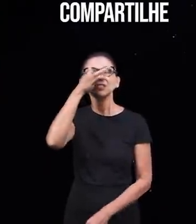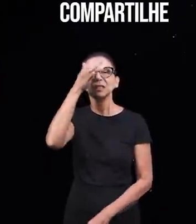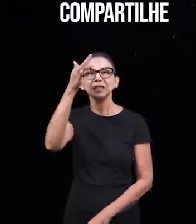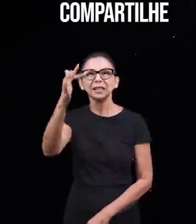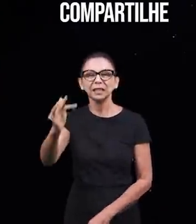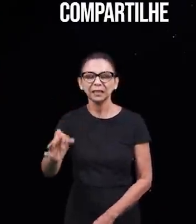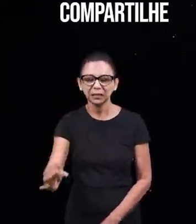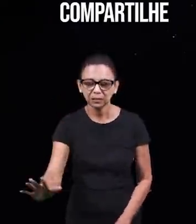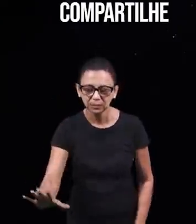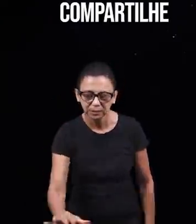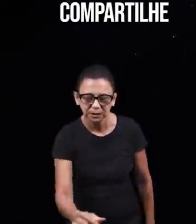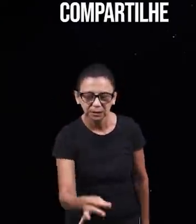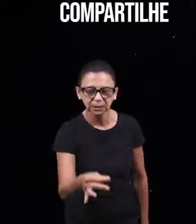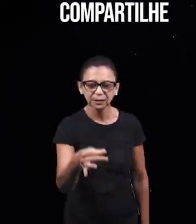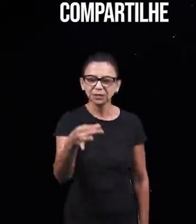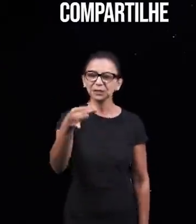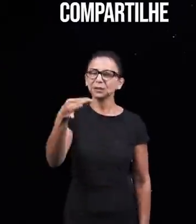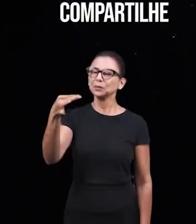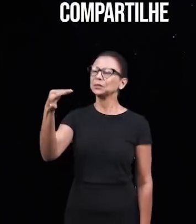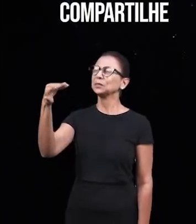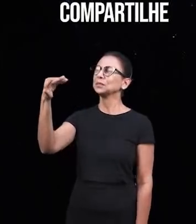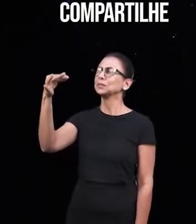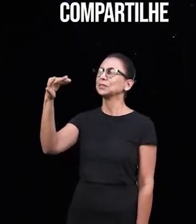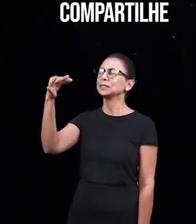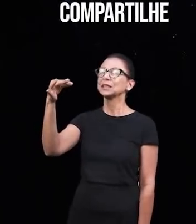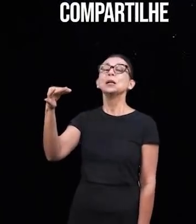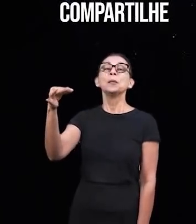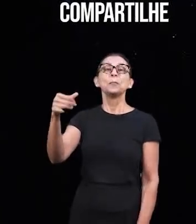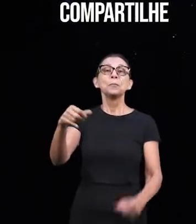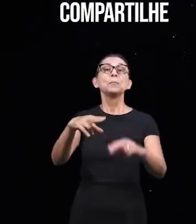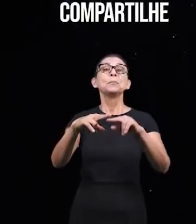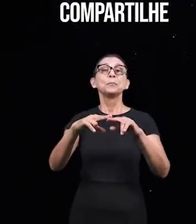colher os lírios, para